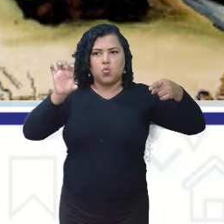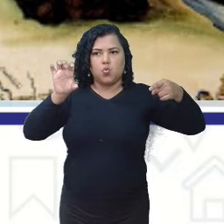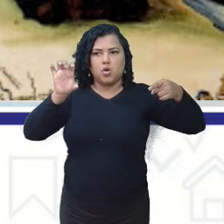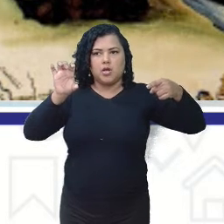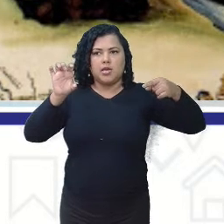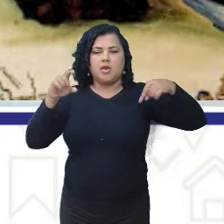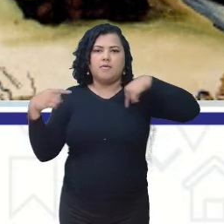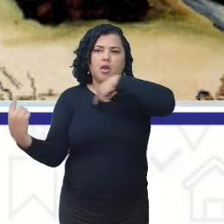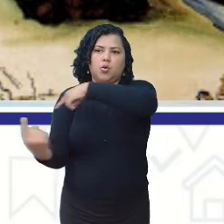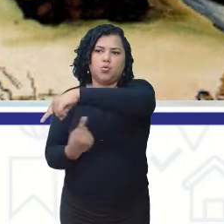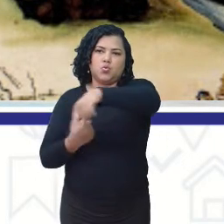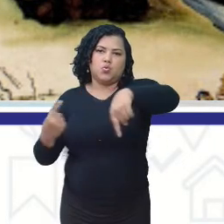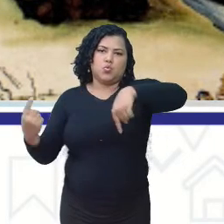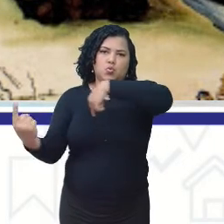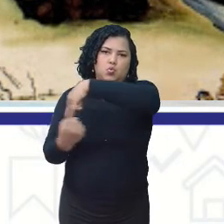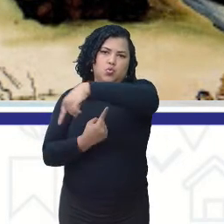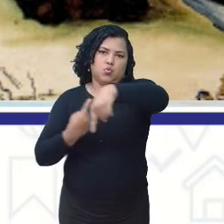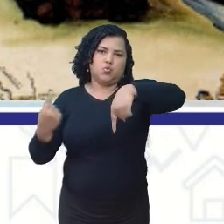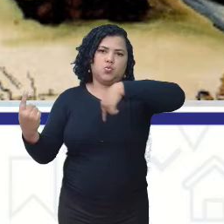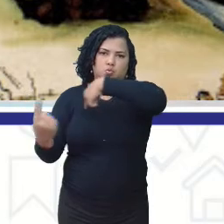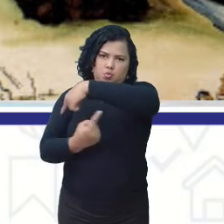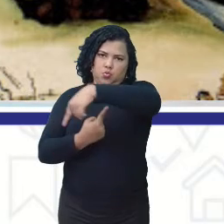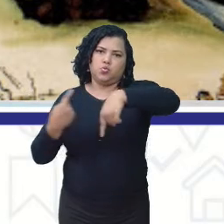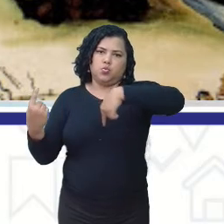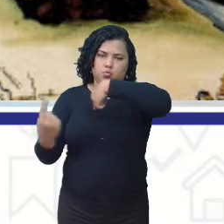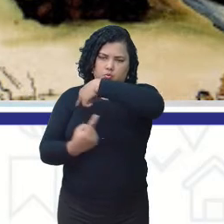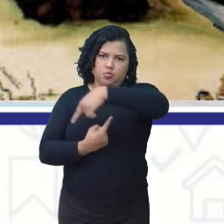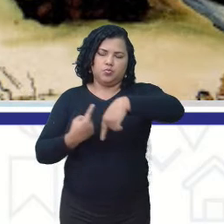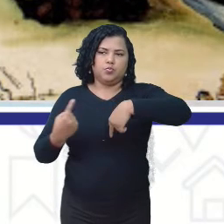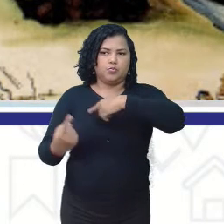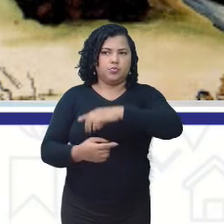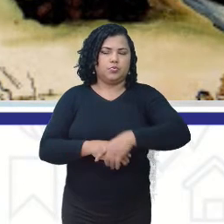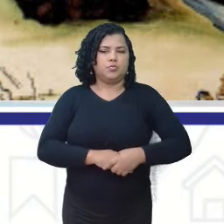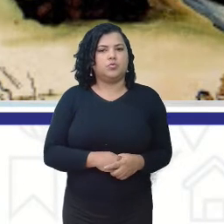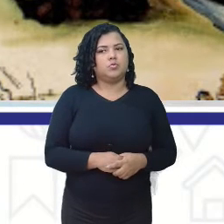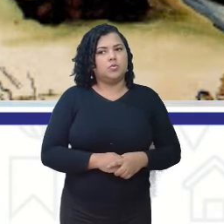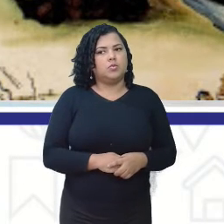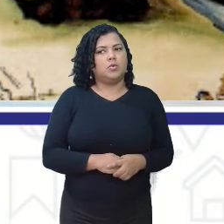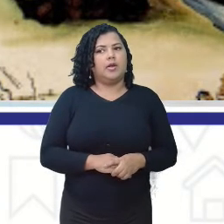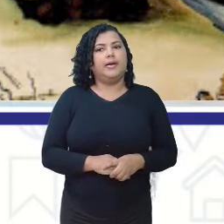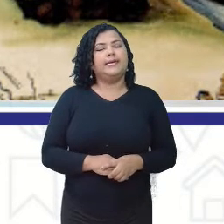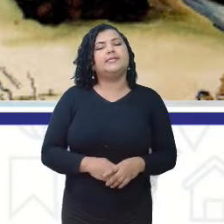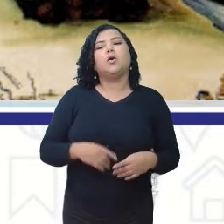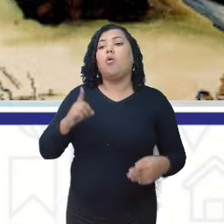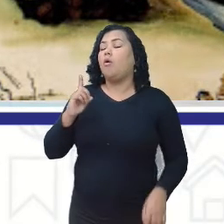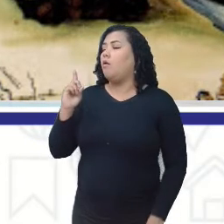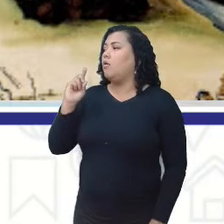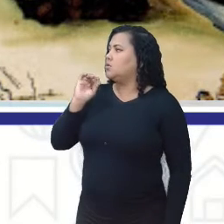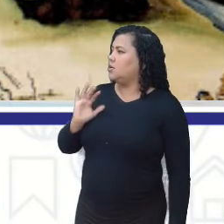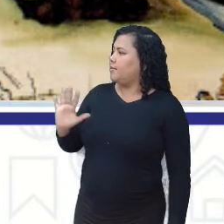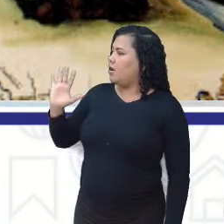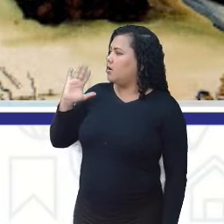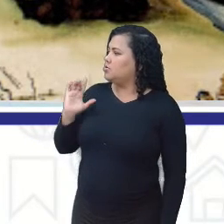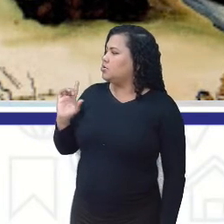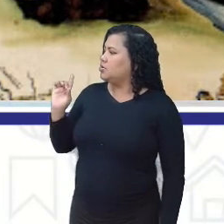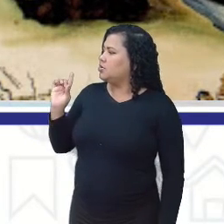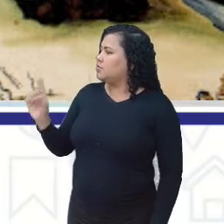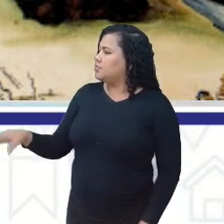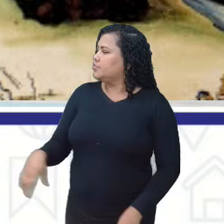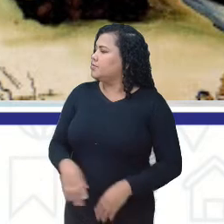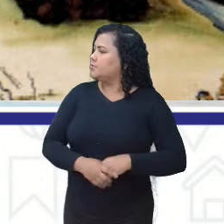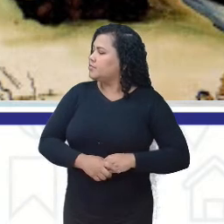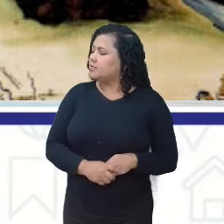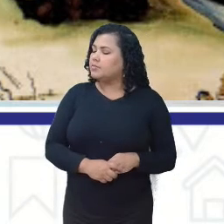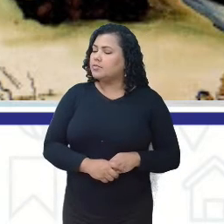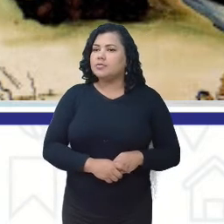em cima que vai movimentar o engenho. Então, o que é que nós temos aqui nessa imagem? Nós temos lá em cima,